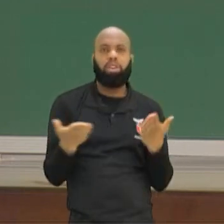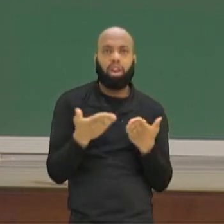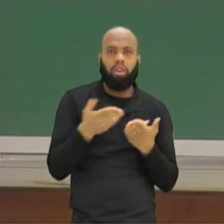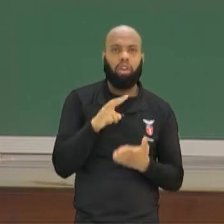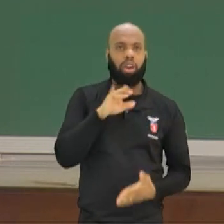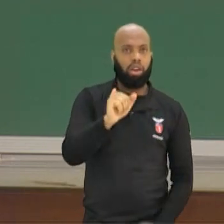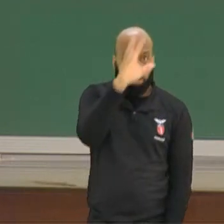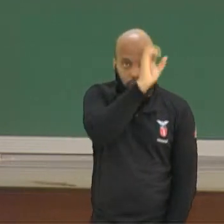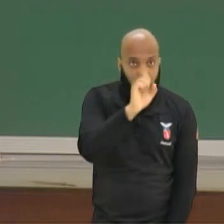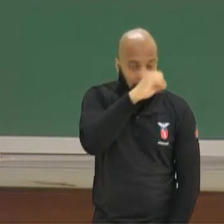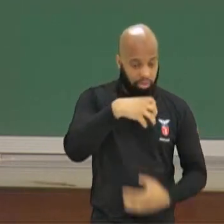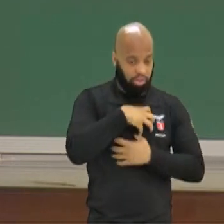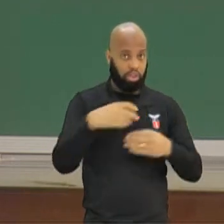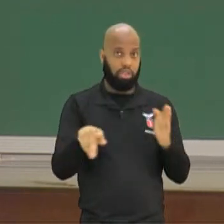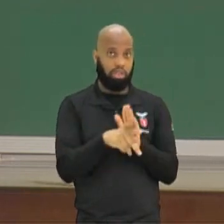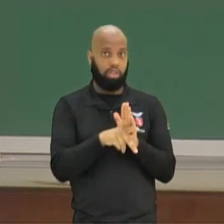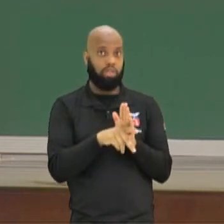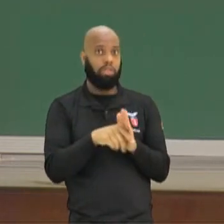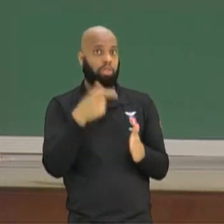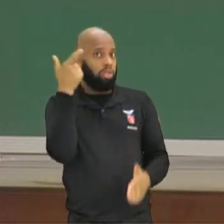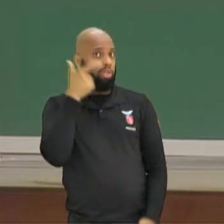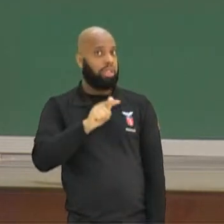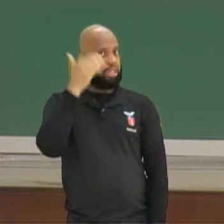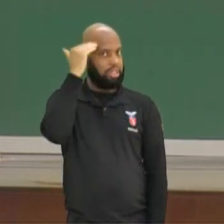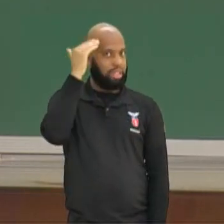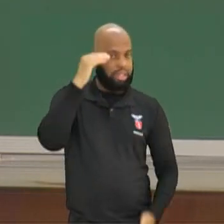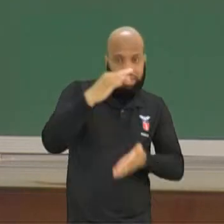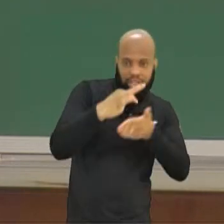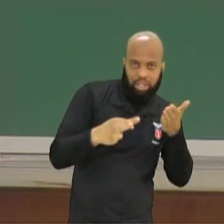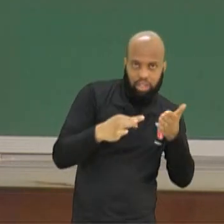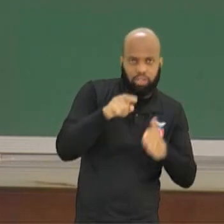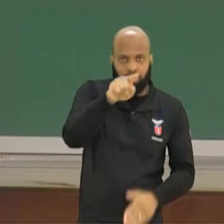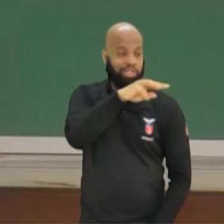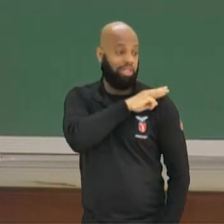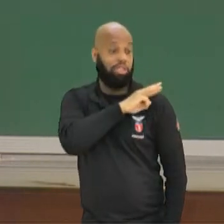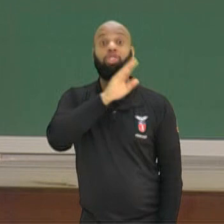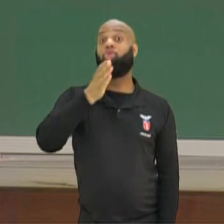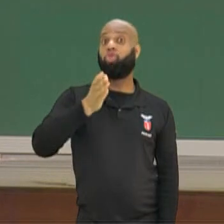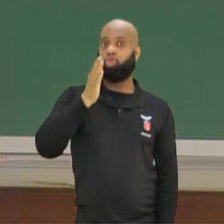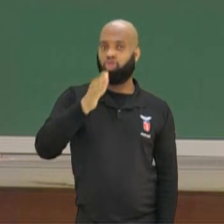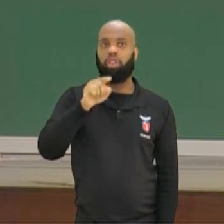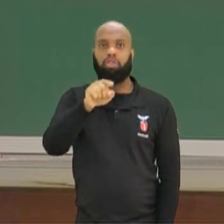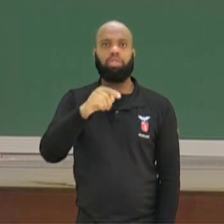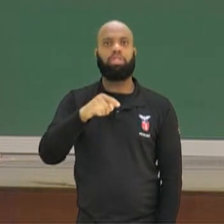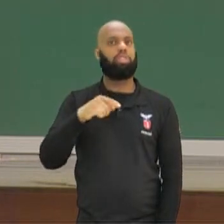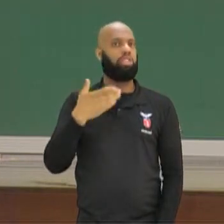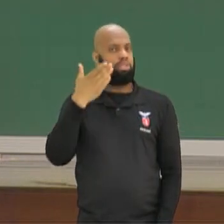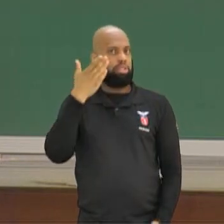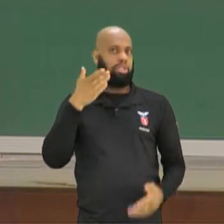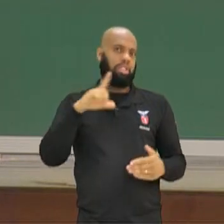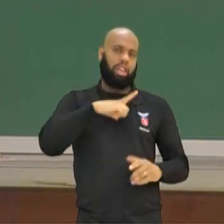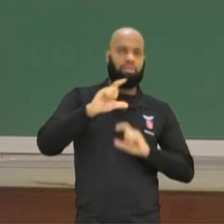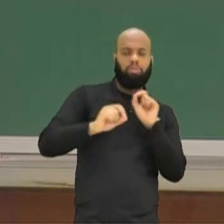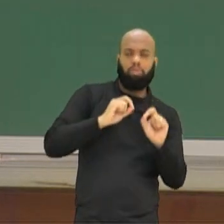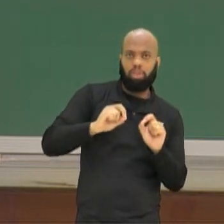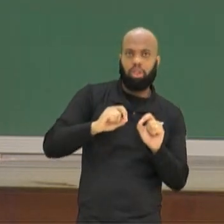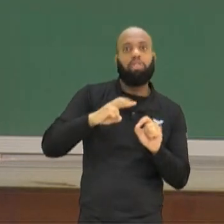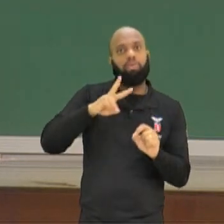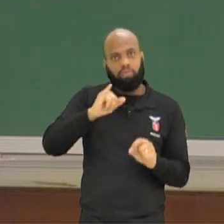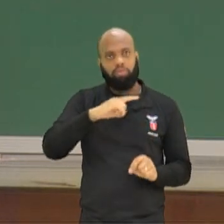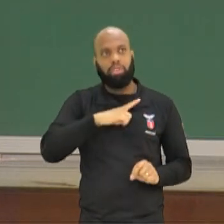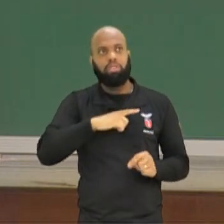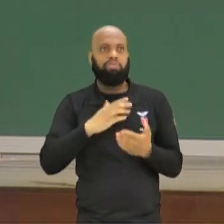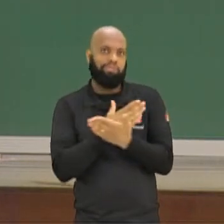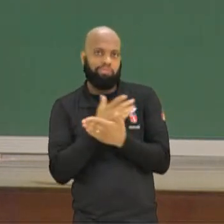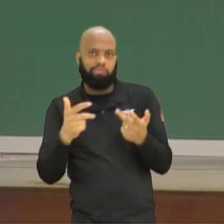a vocês, trazer técnicas de interpretação de texto para vocês, meus amigos. Terceiro ano, sabe, eu gosto muito dos meus alunos, tem muitos alunos no terceiro